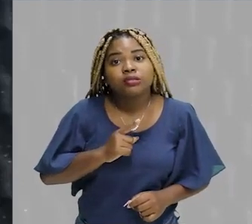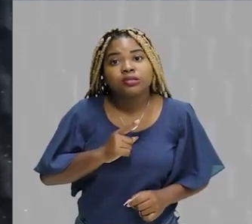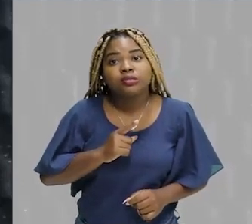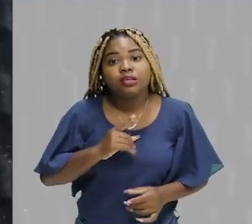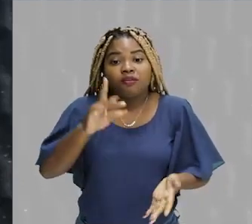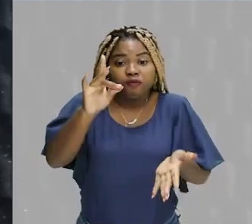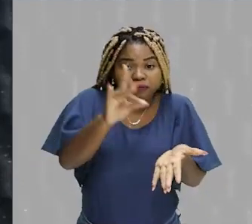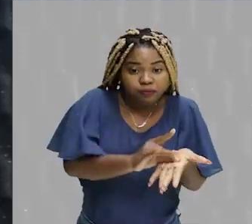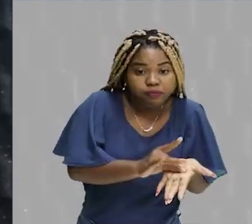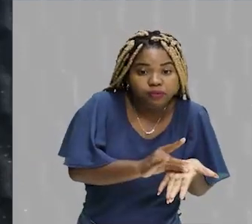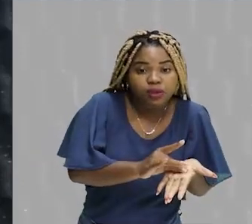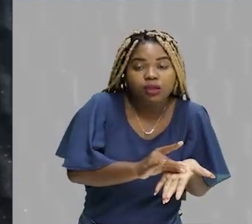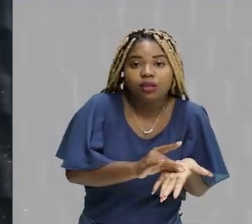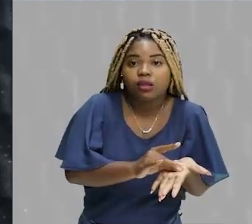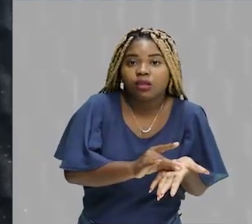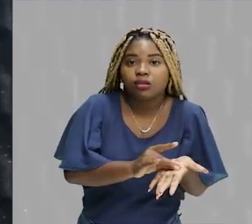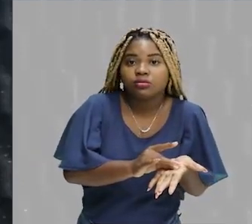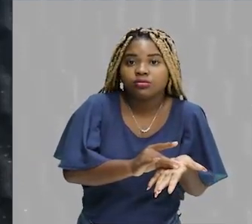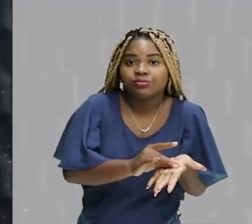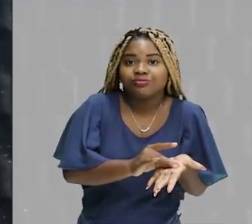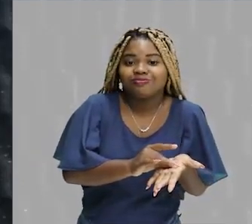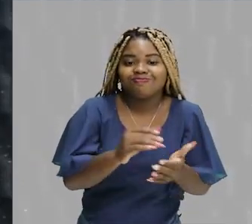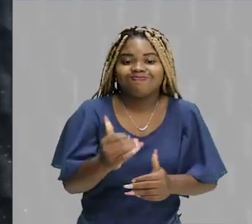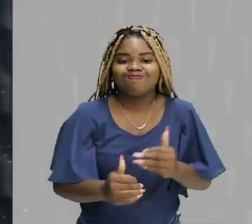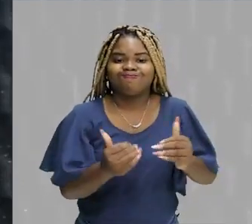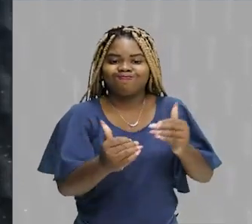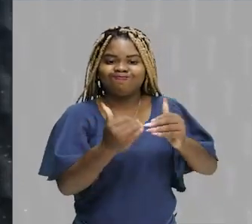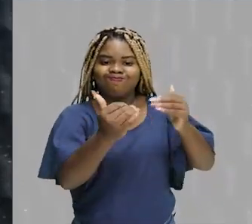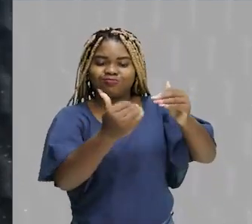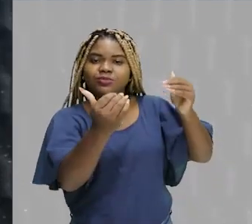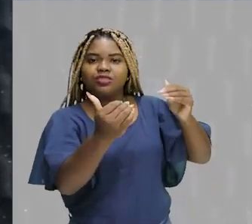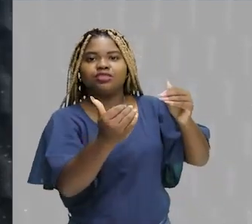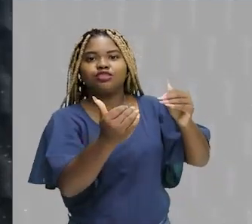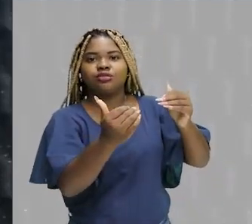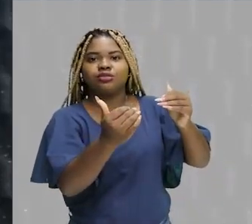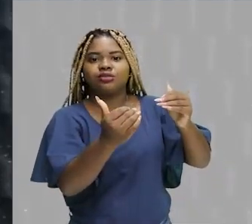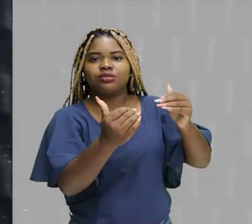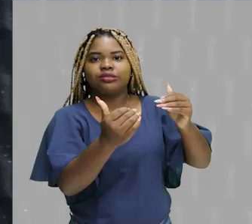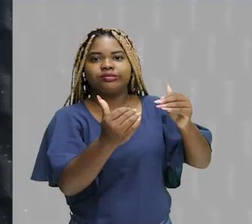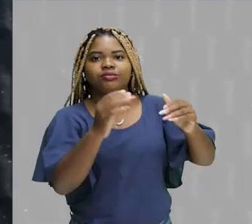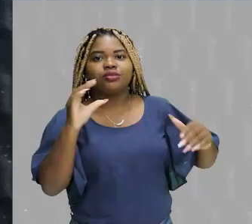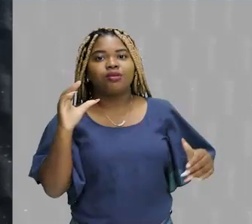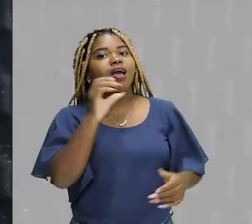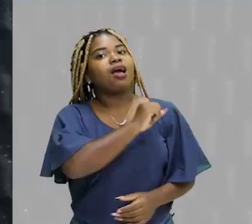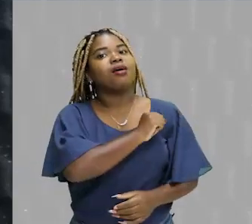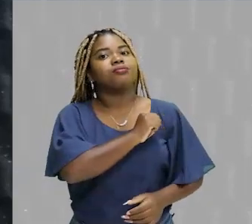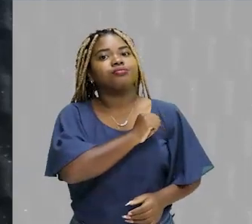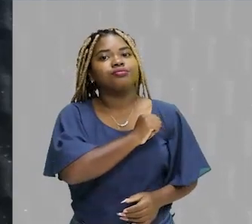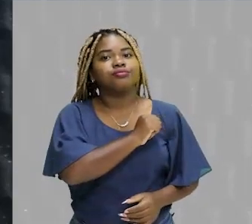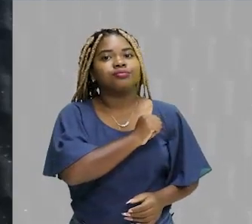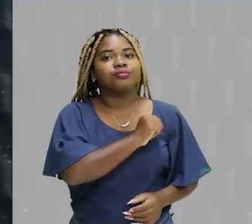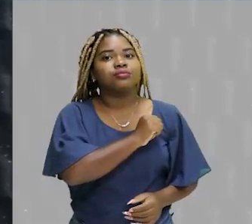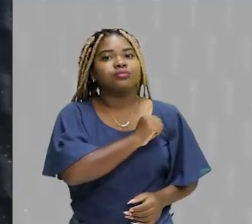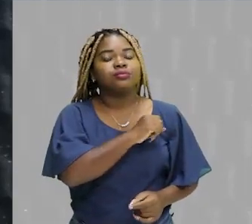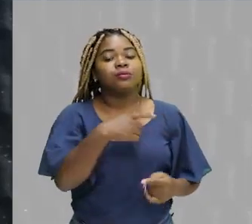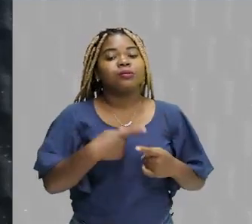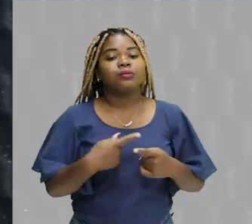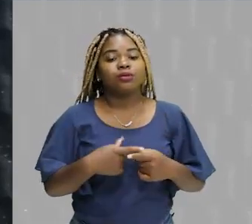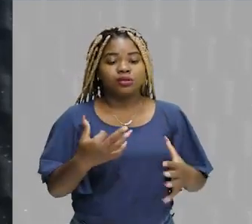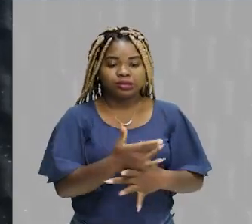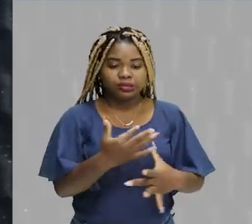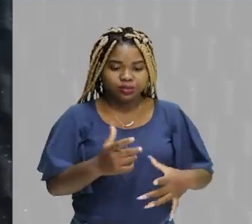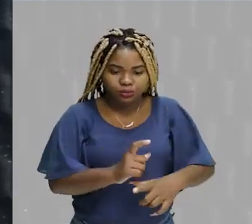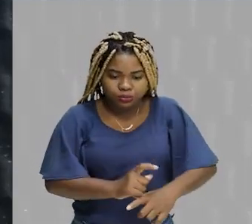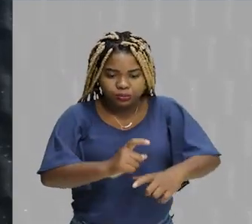fatores colaterais de um crescimento que é desordenado, de um crescimento que é muito rápido. Porque geralmente, quando as cidades